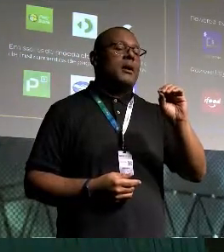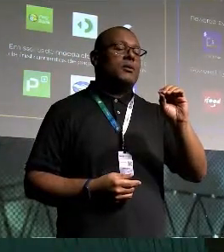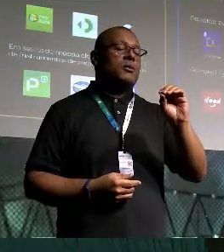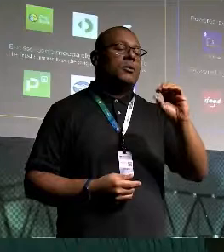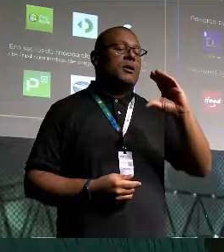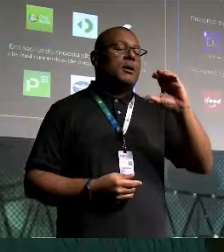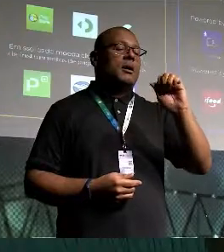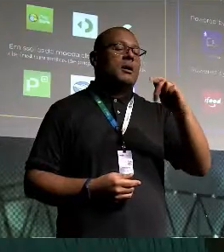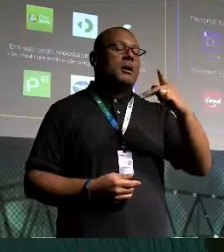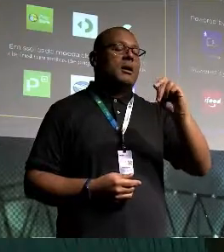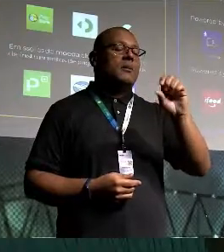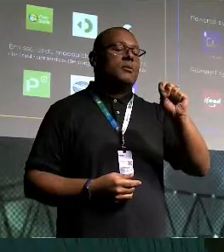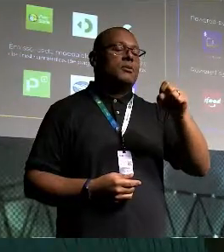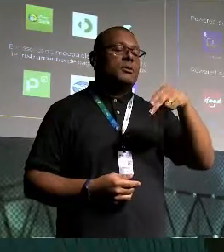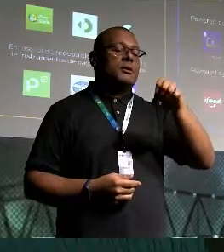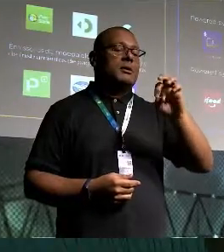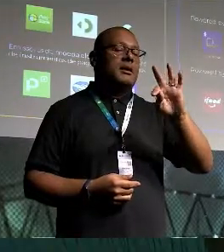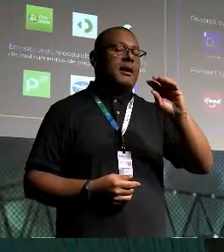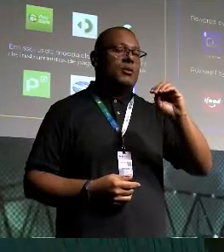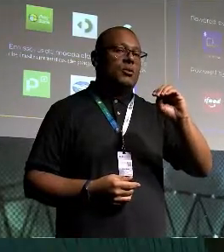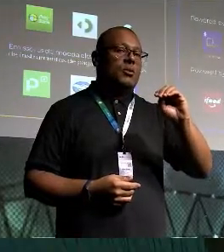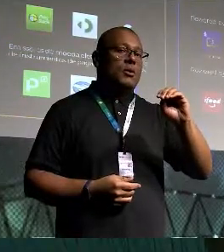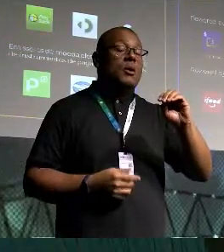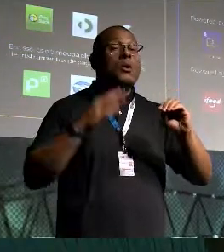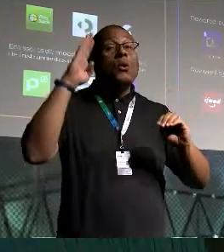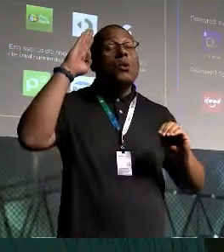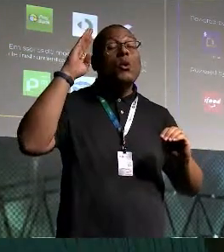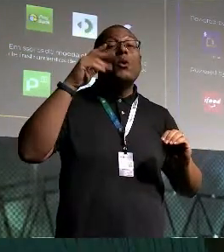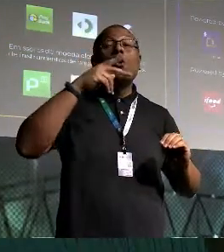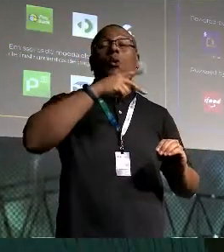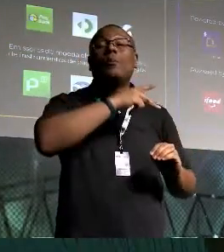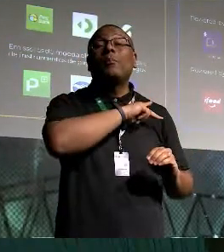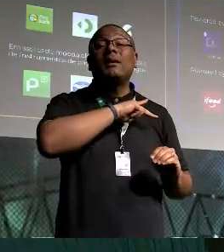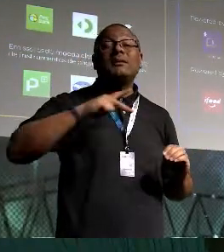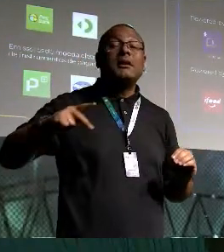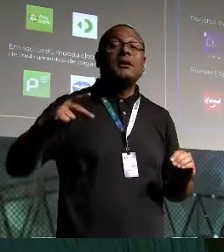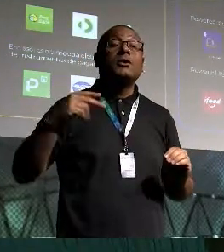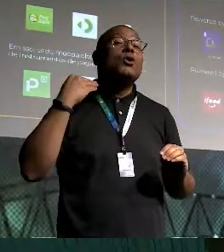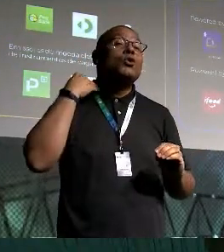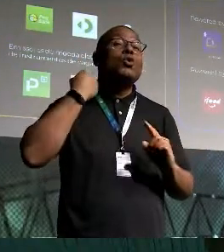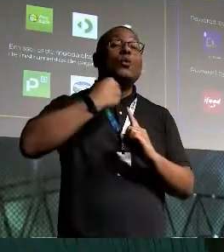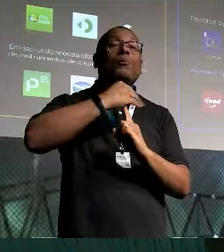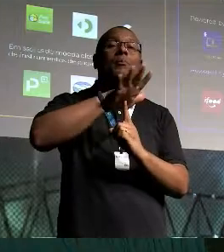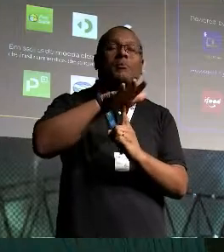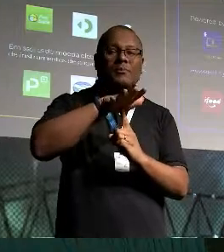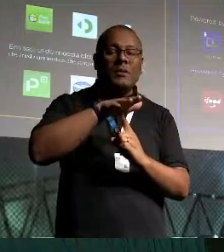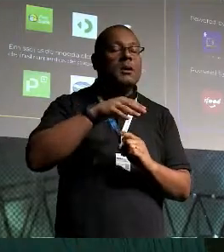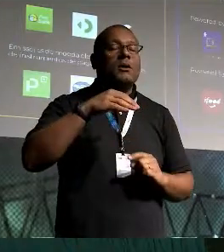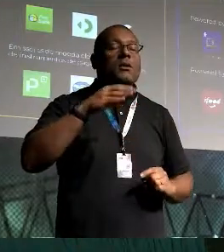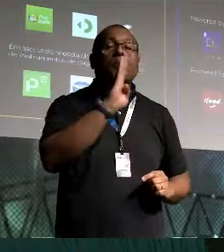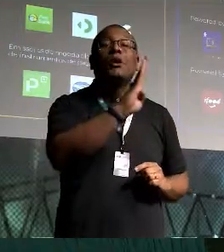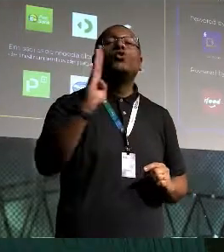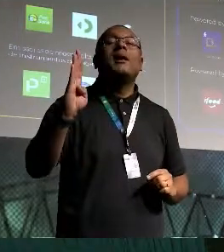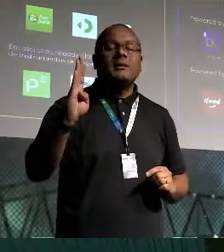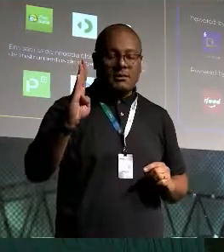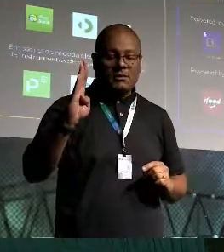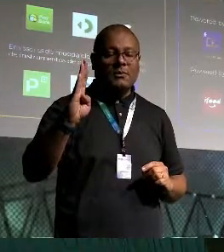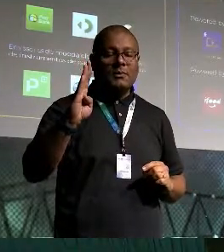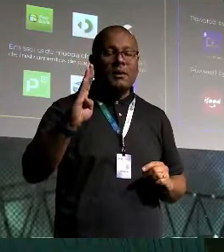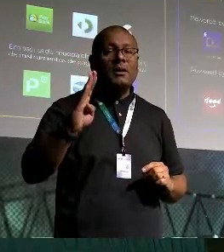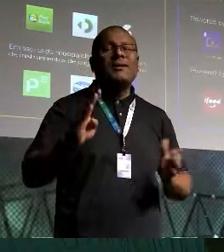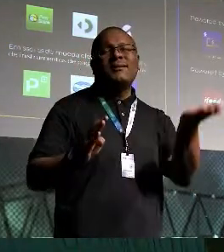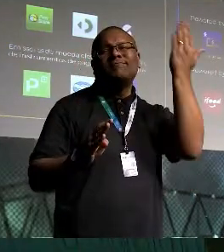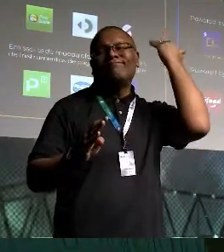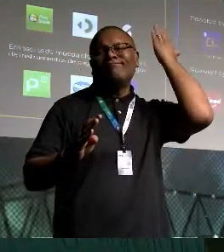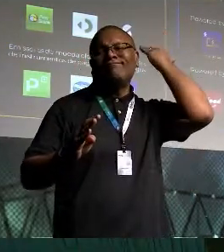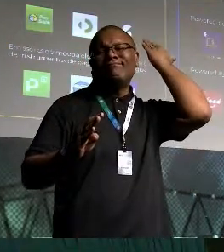Banco Central do Brasil, mas aí eu seria, enfim, injusto, né, com seus predecessores, o Tombini, o Ilan, que começaram